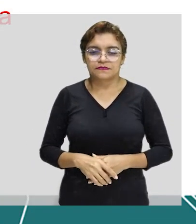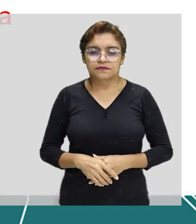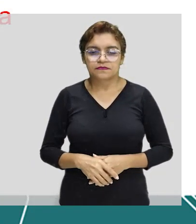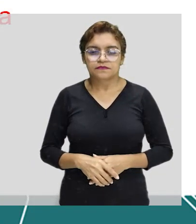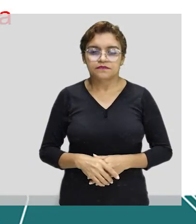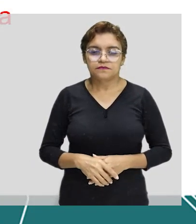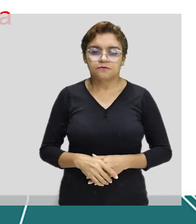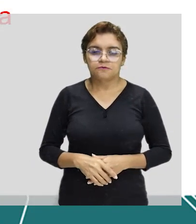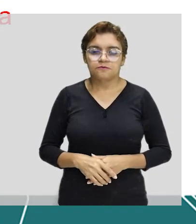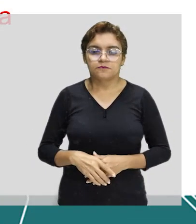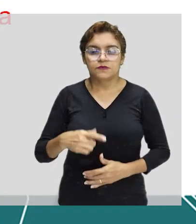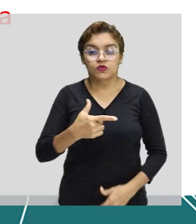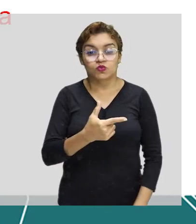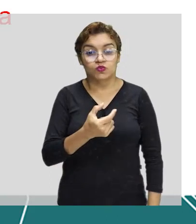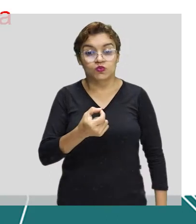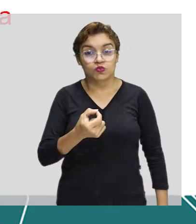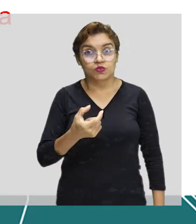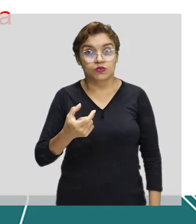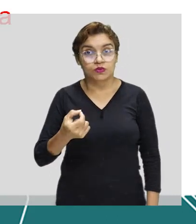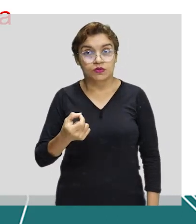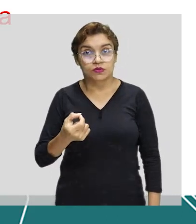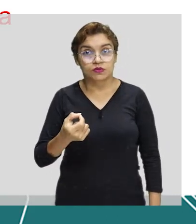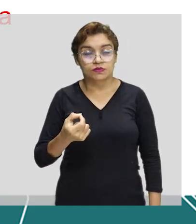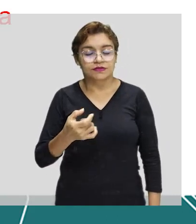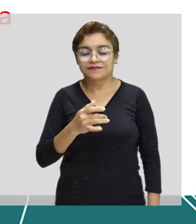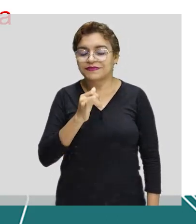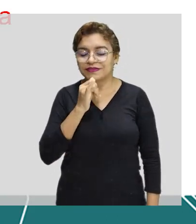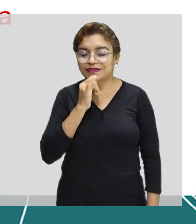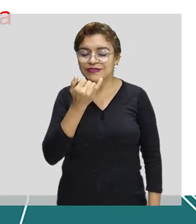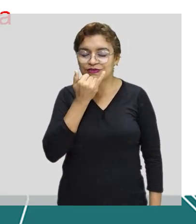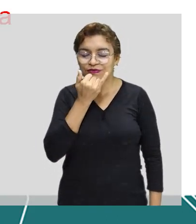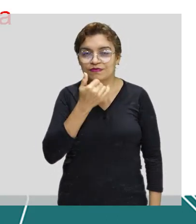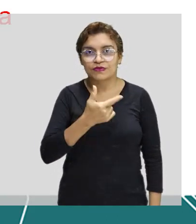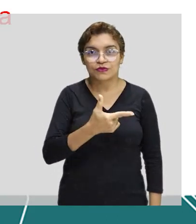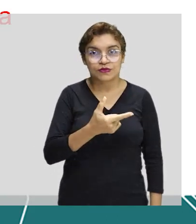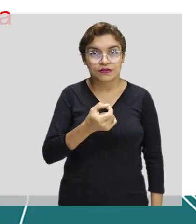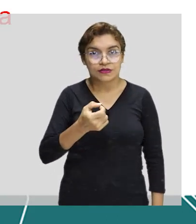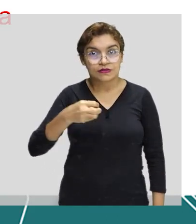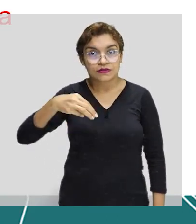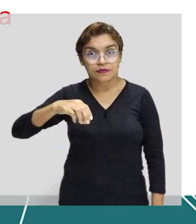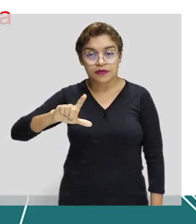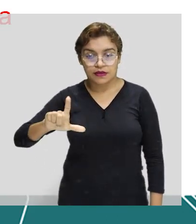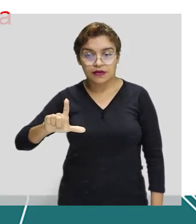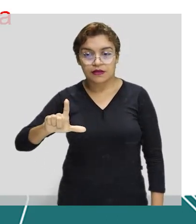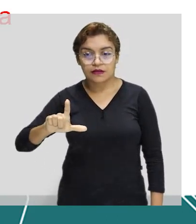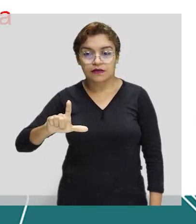A 200 ml de uma solução 0,1 mol por litro do